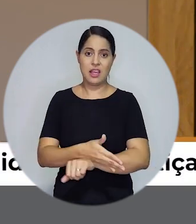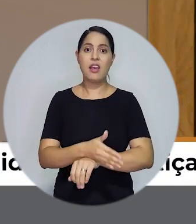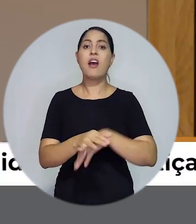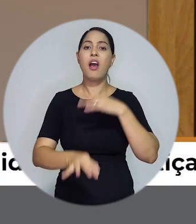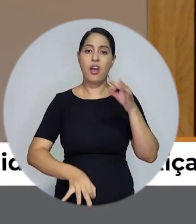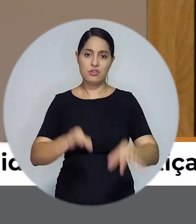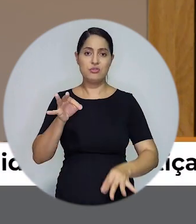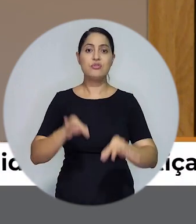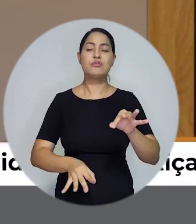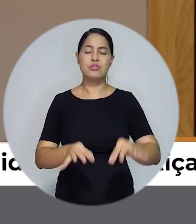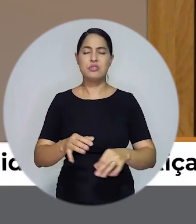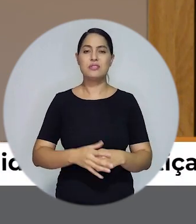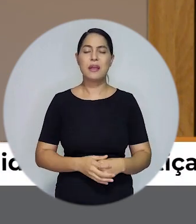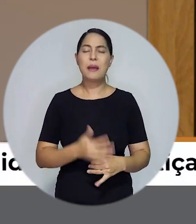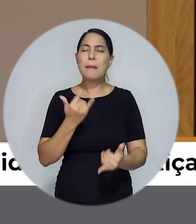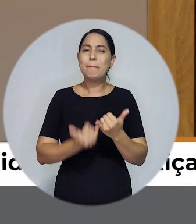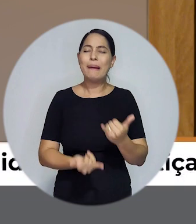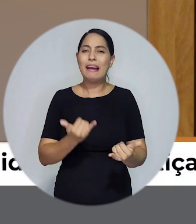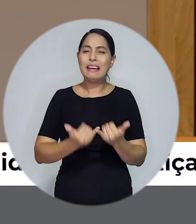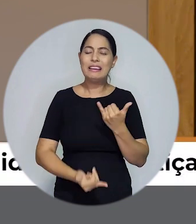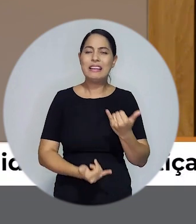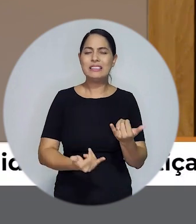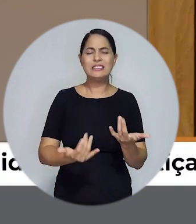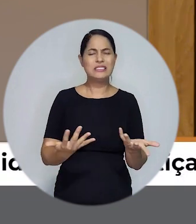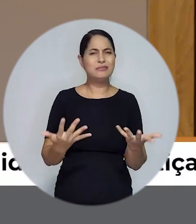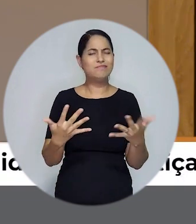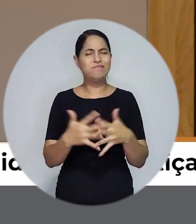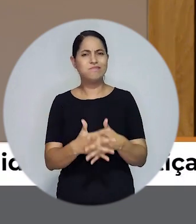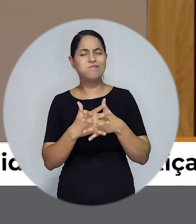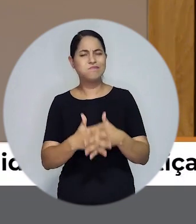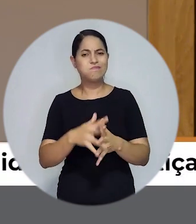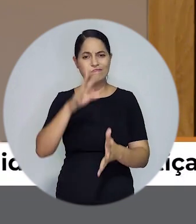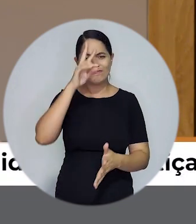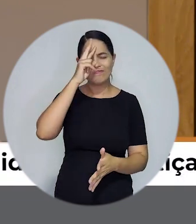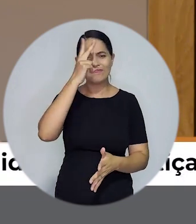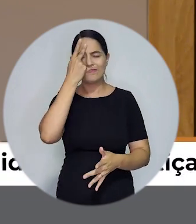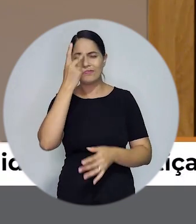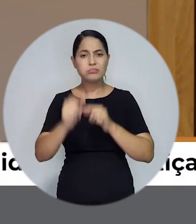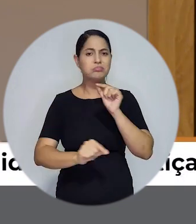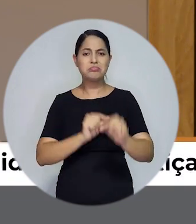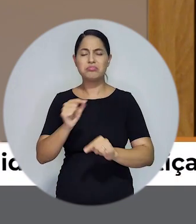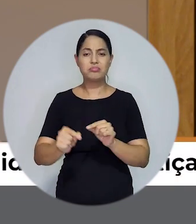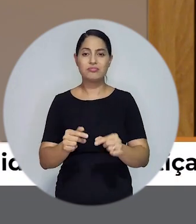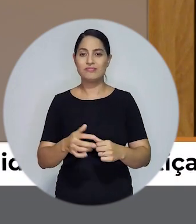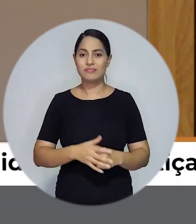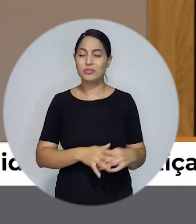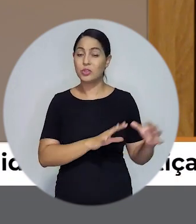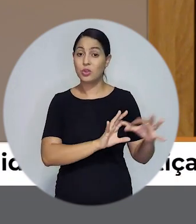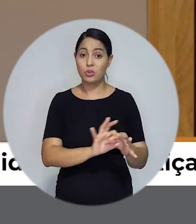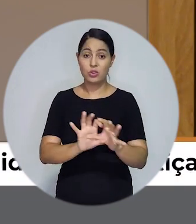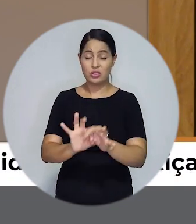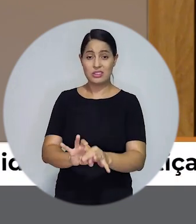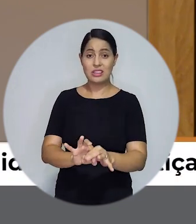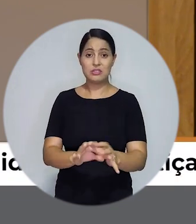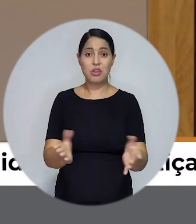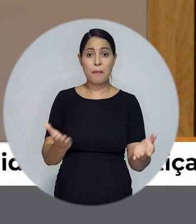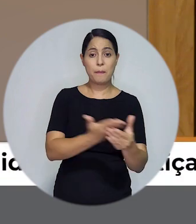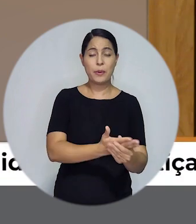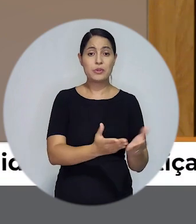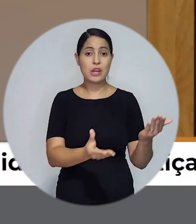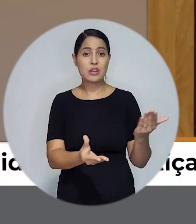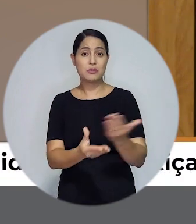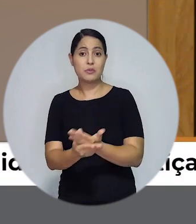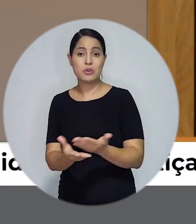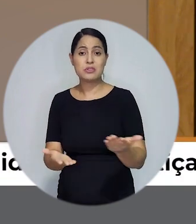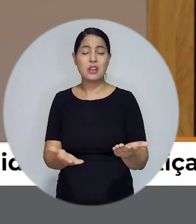integral à justiça. Confunde-se esse acesso universal e integral com o